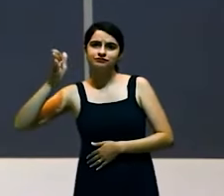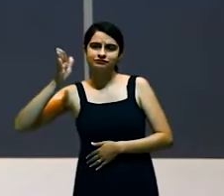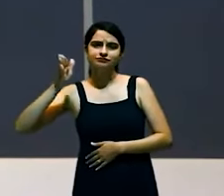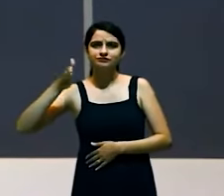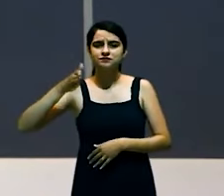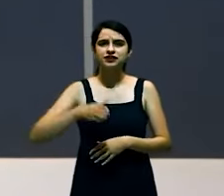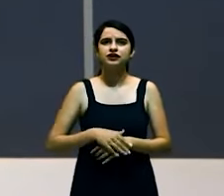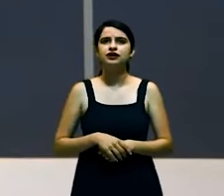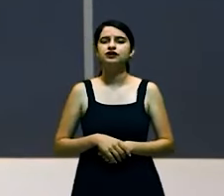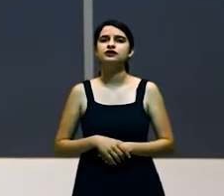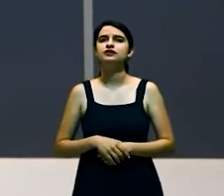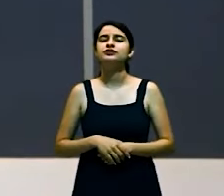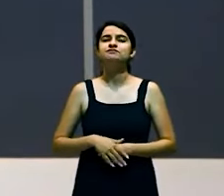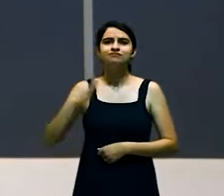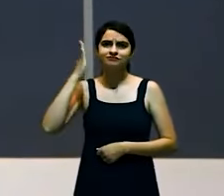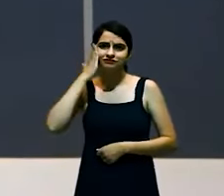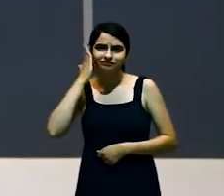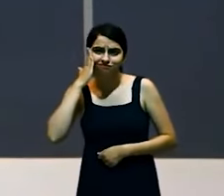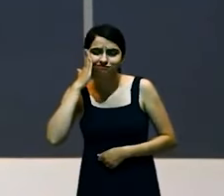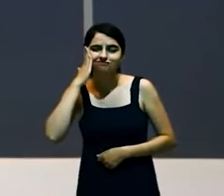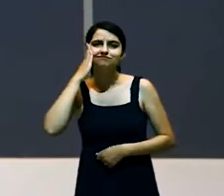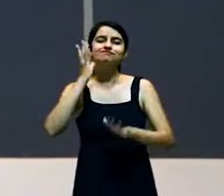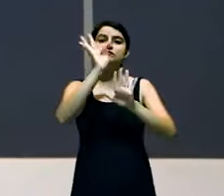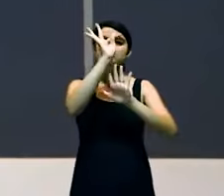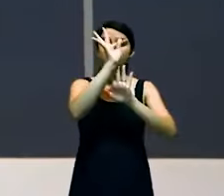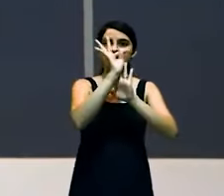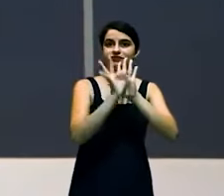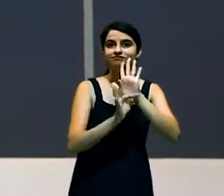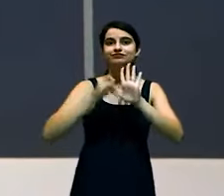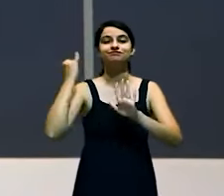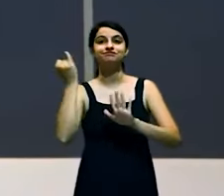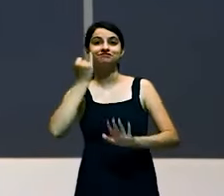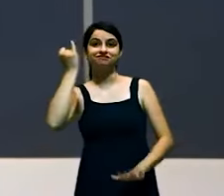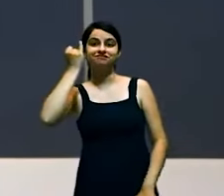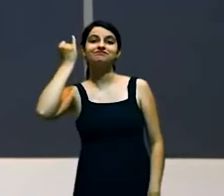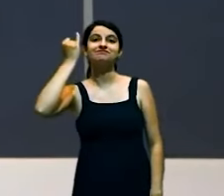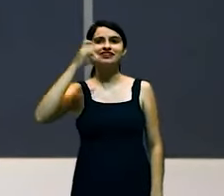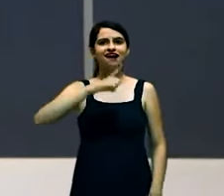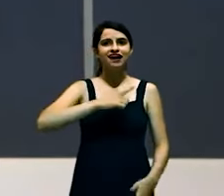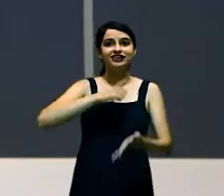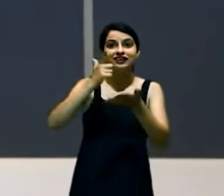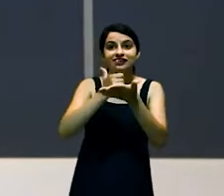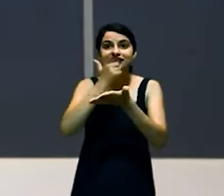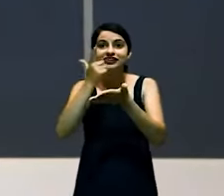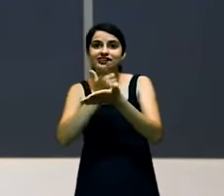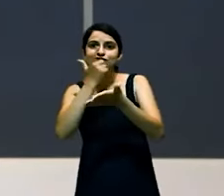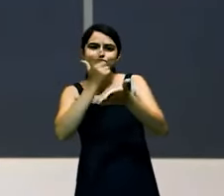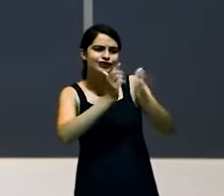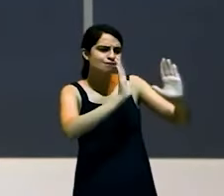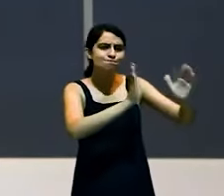e eu sei que ele é um texto muito interessante. Tem lições nesses